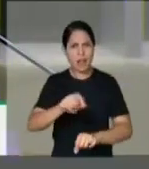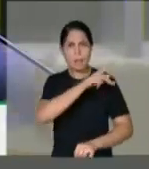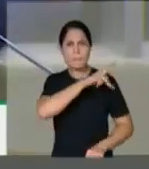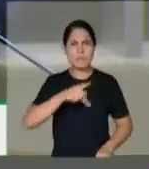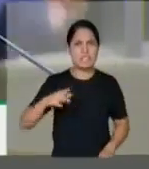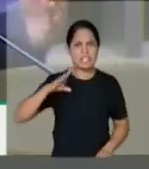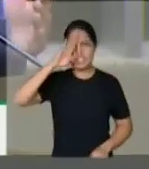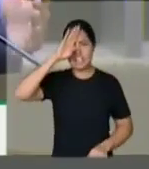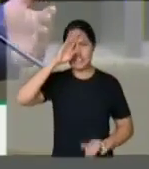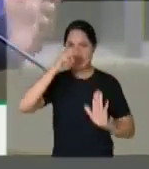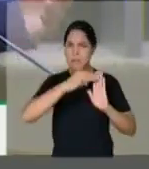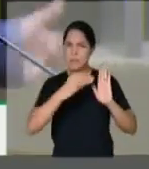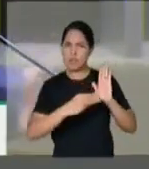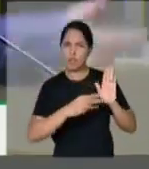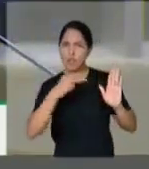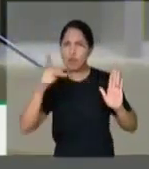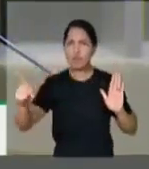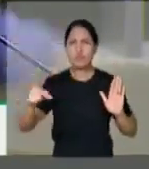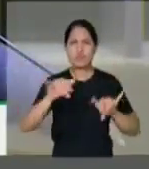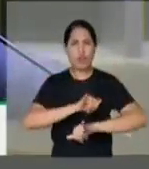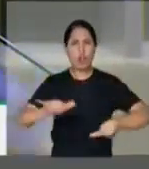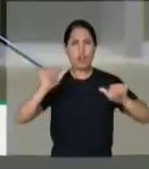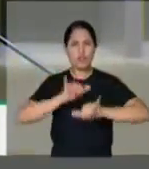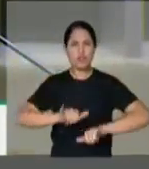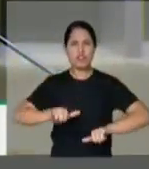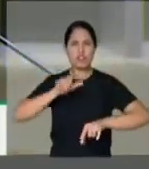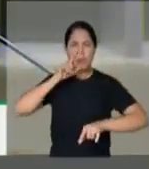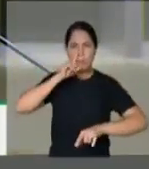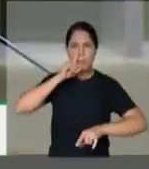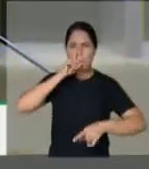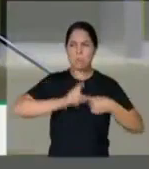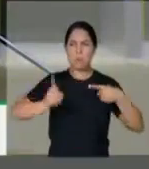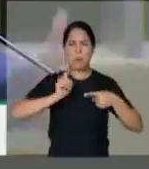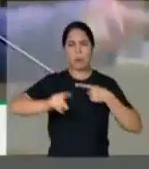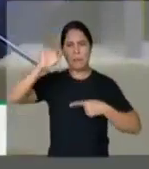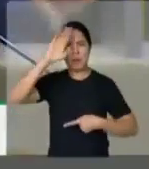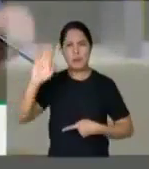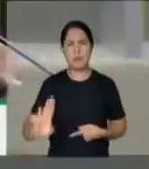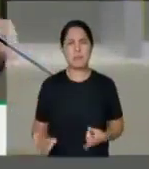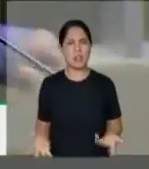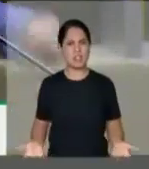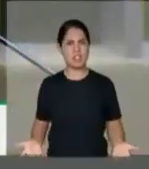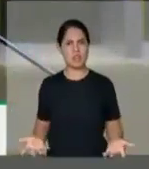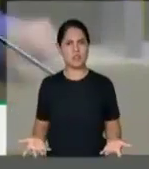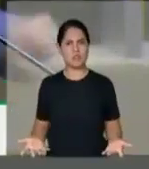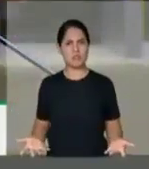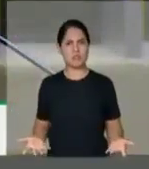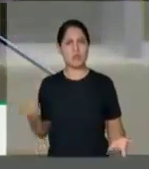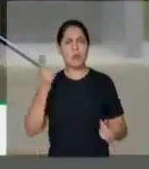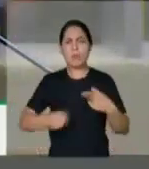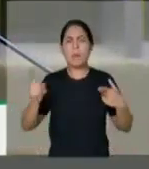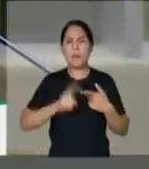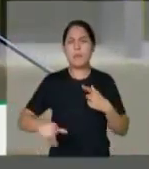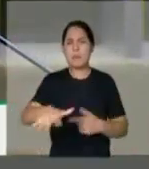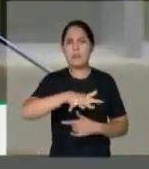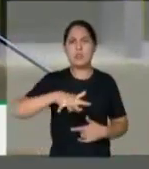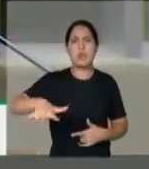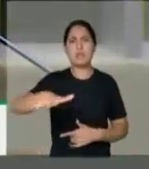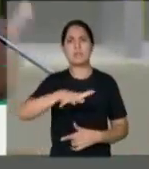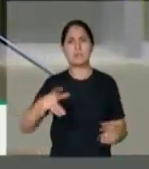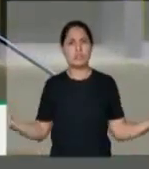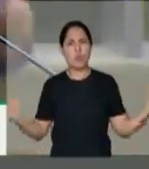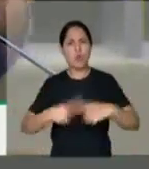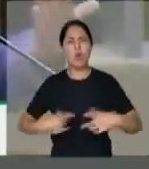sua metodologia de trazer o caos para o nosso país, ocupa, inclusive, um bom espaço do que é da